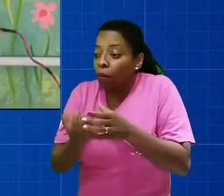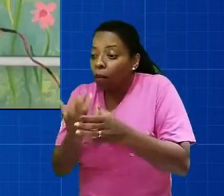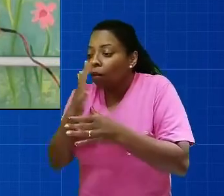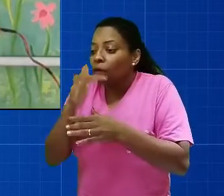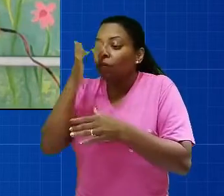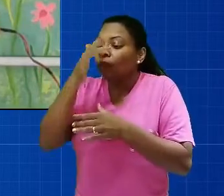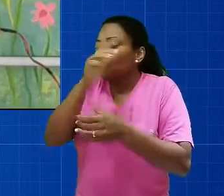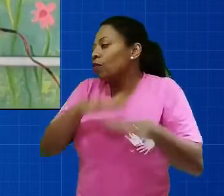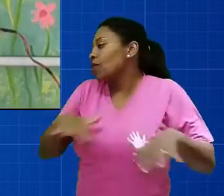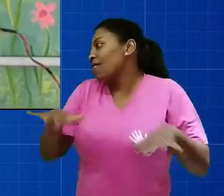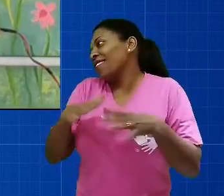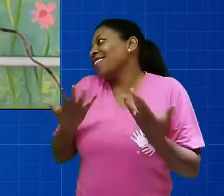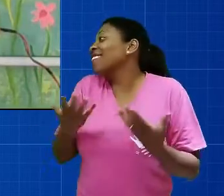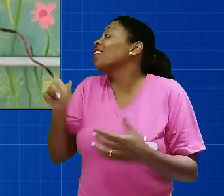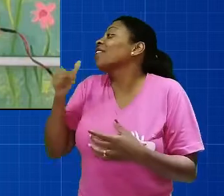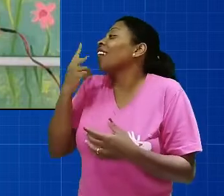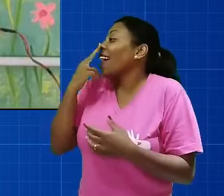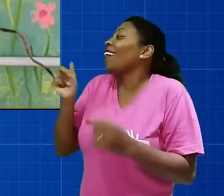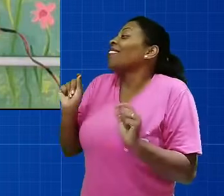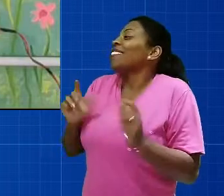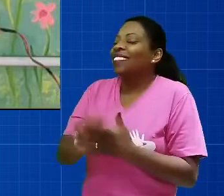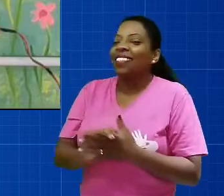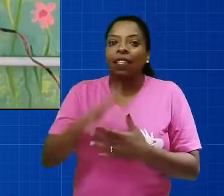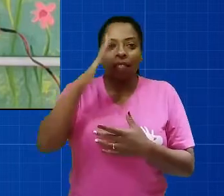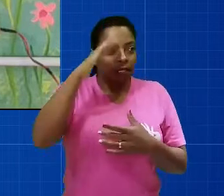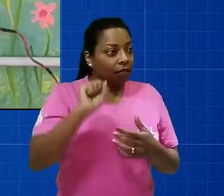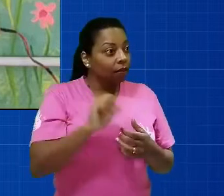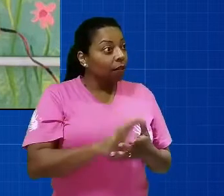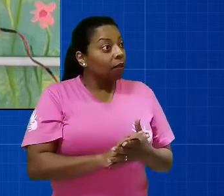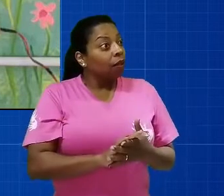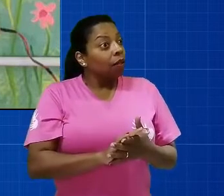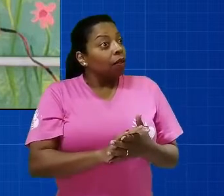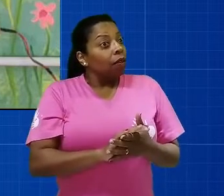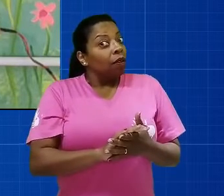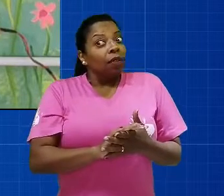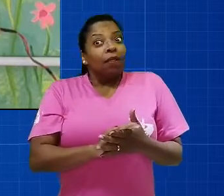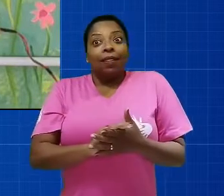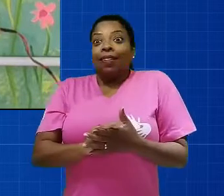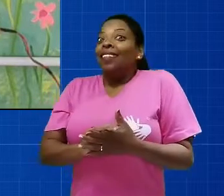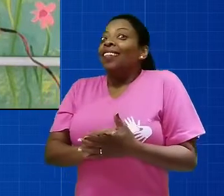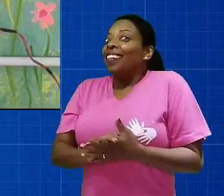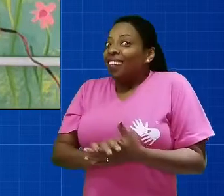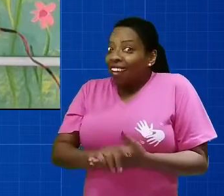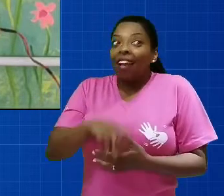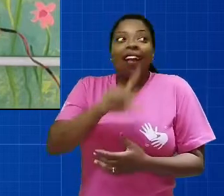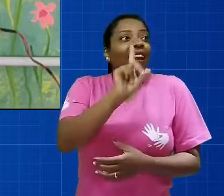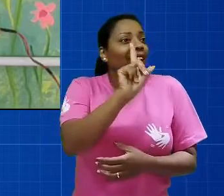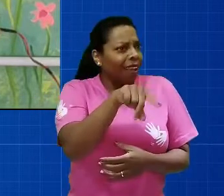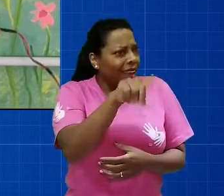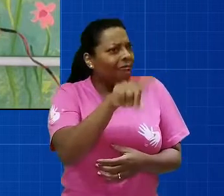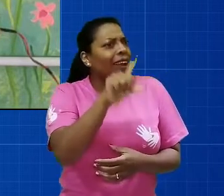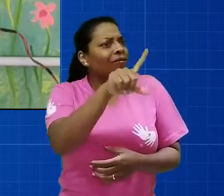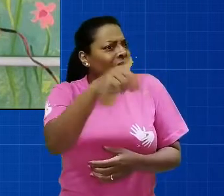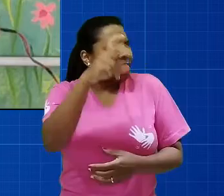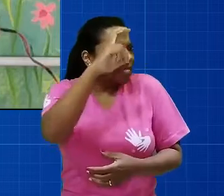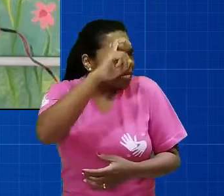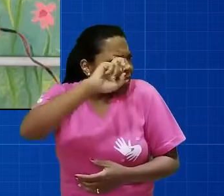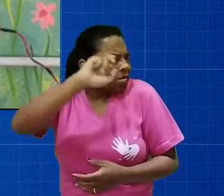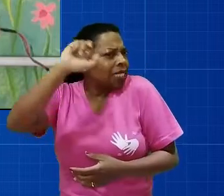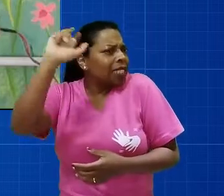então, ficou com uma cara tão alegre e disse: sua decisão é